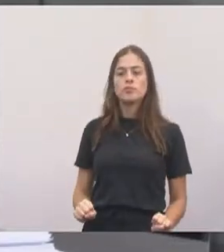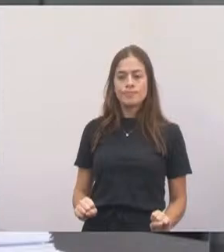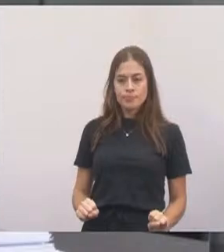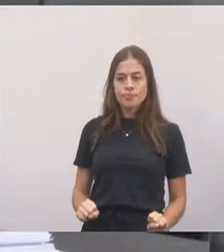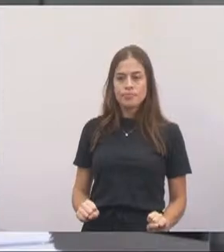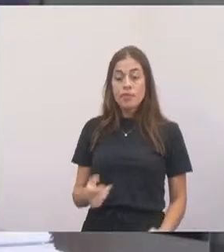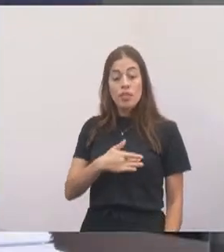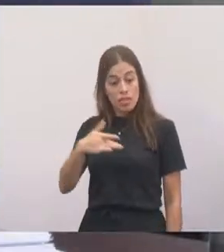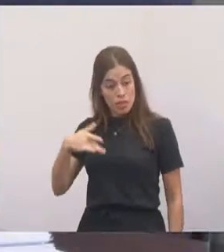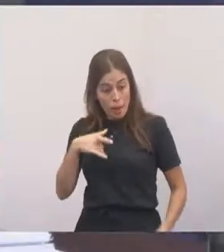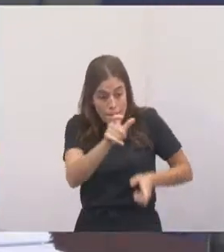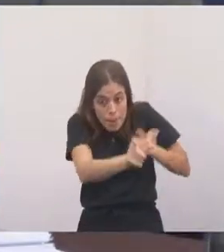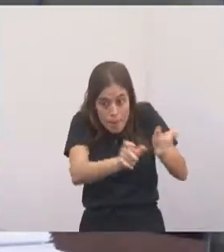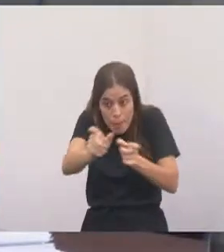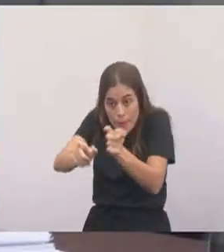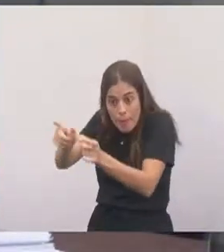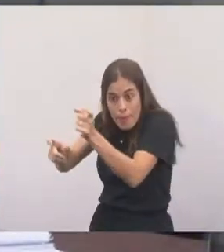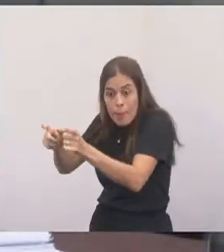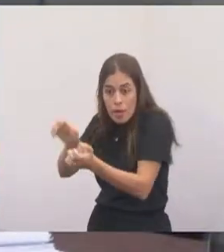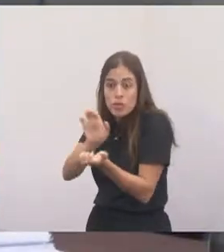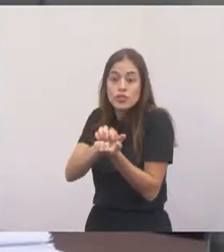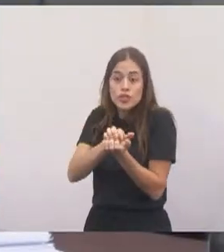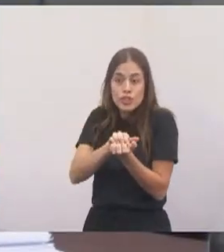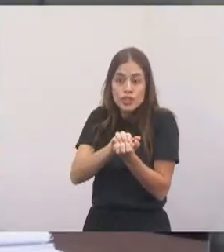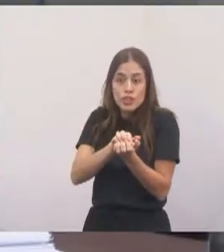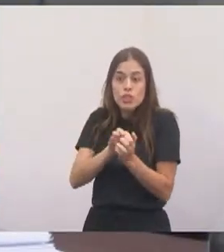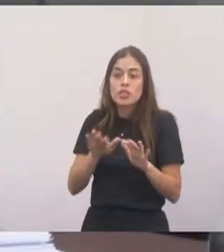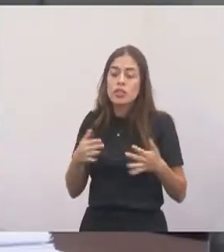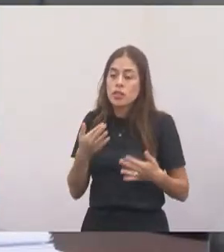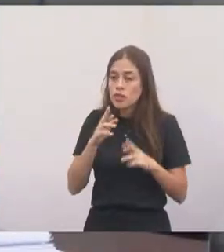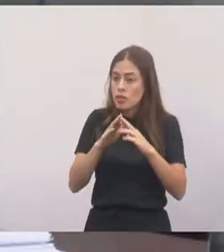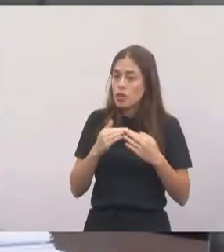da saúde das pessoas de Jacareí. Então, eu reitero aqui... Desculpa,